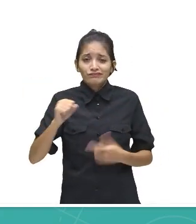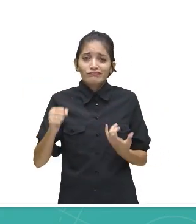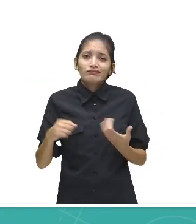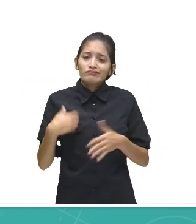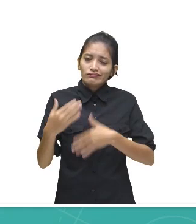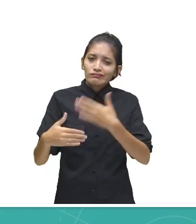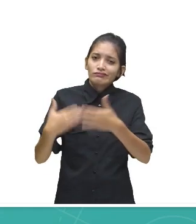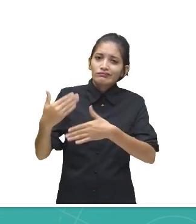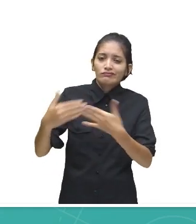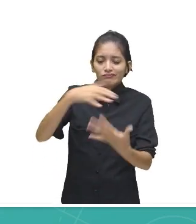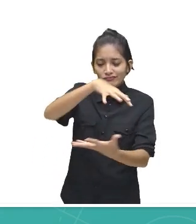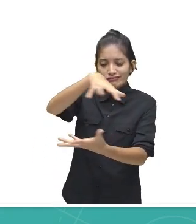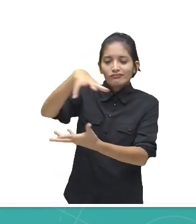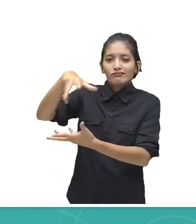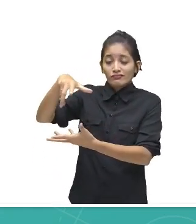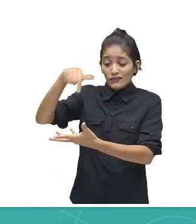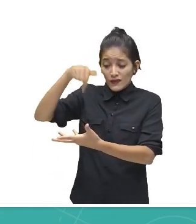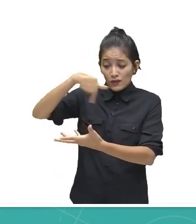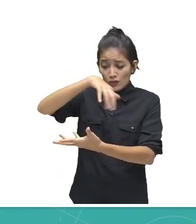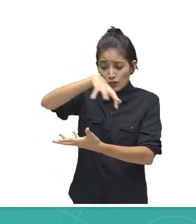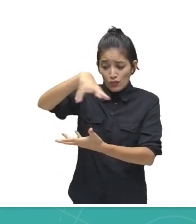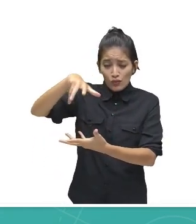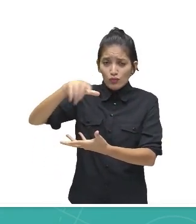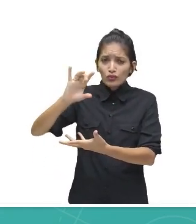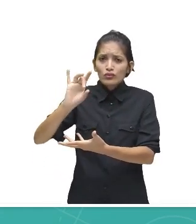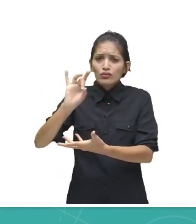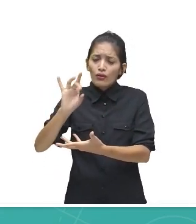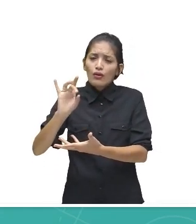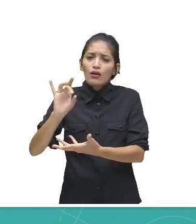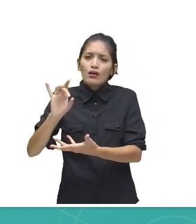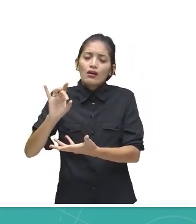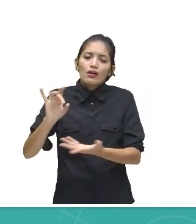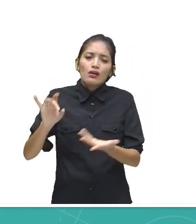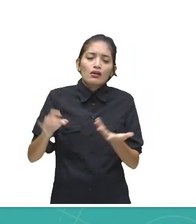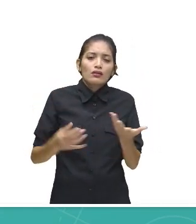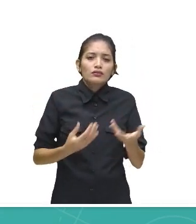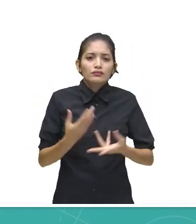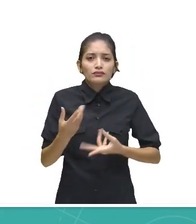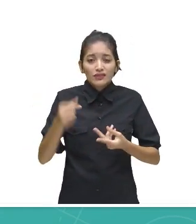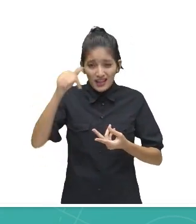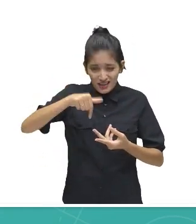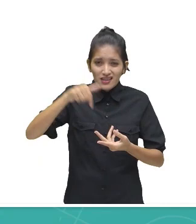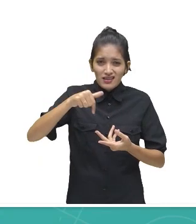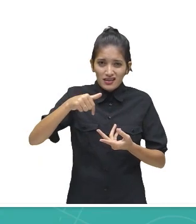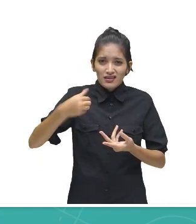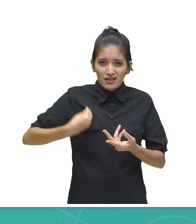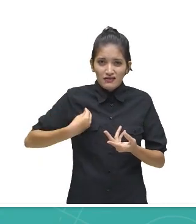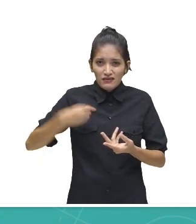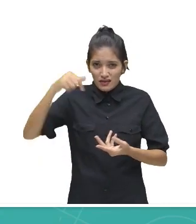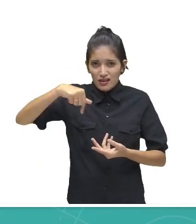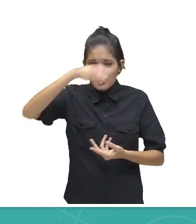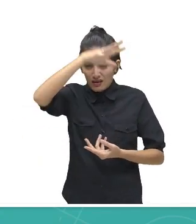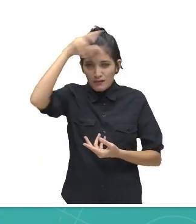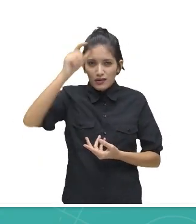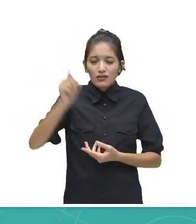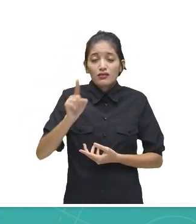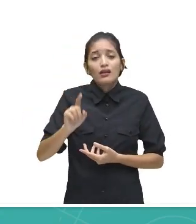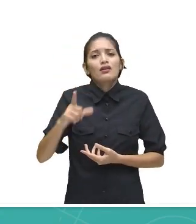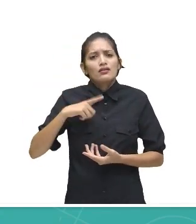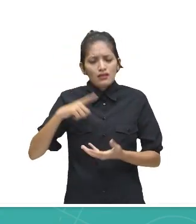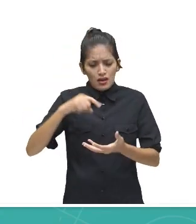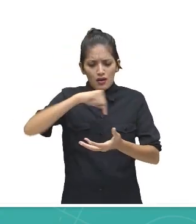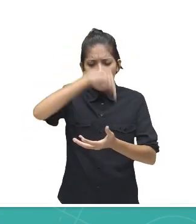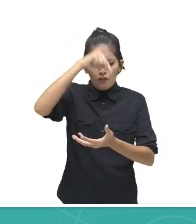longo aí do nosso planeta. O mundo não é só, né, aqui, não é só onde nós estamos, né? Tem toda